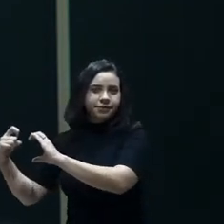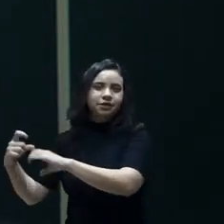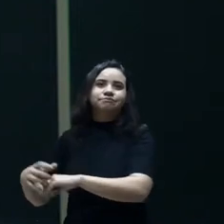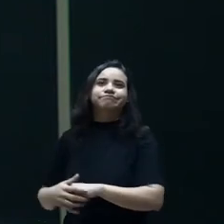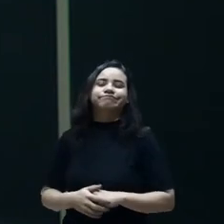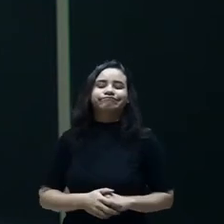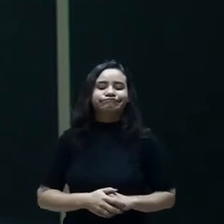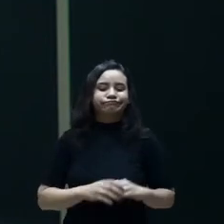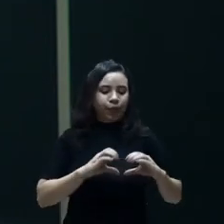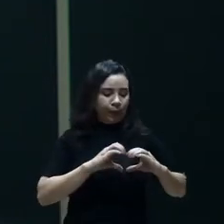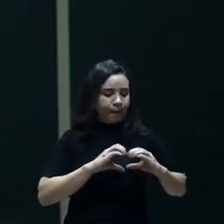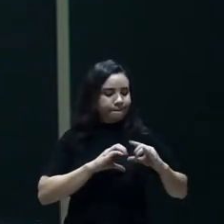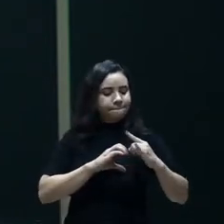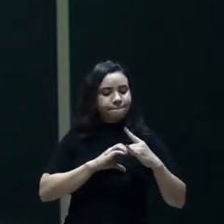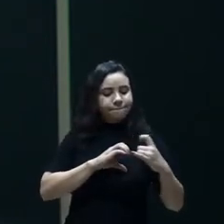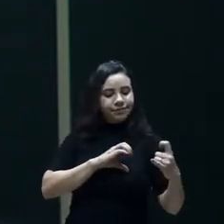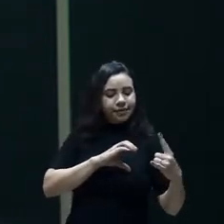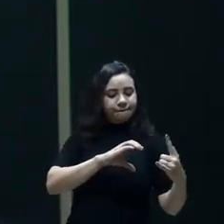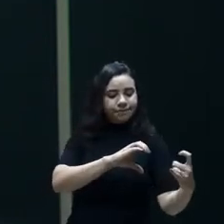esses prazeres.